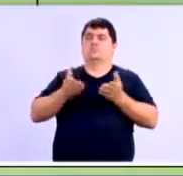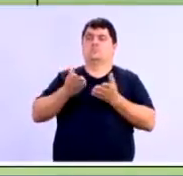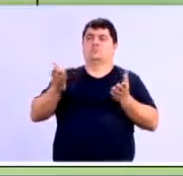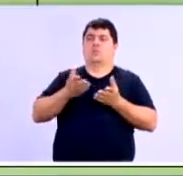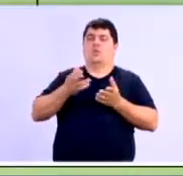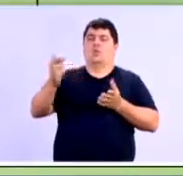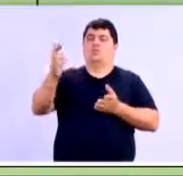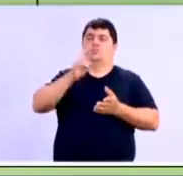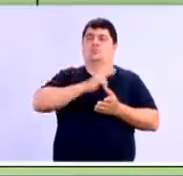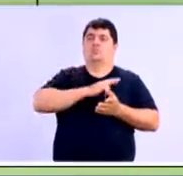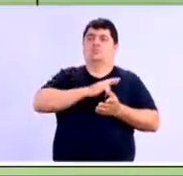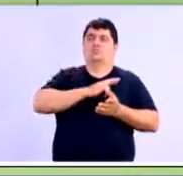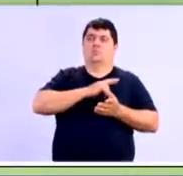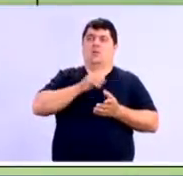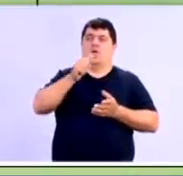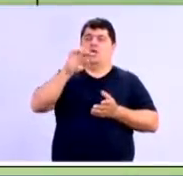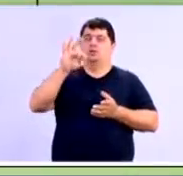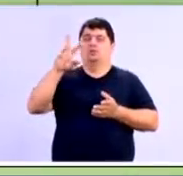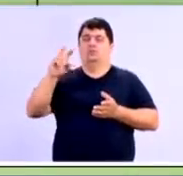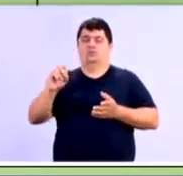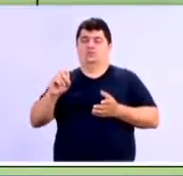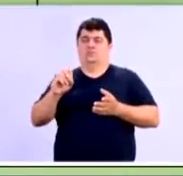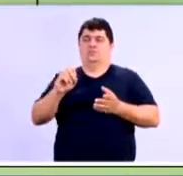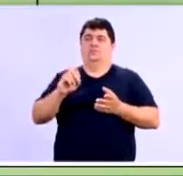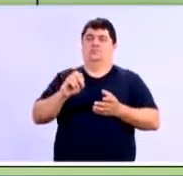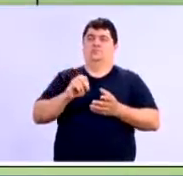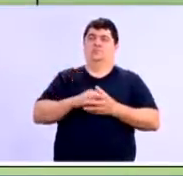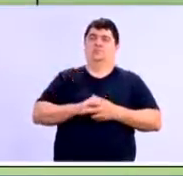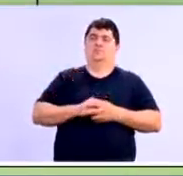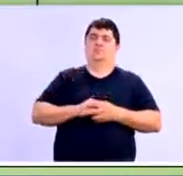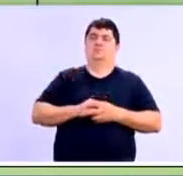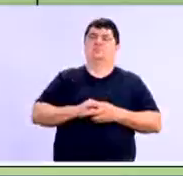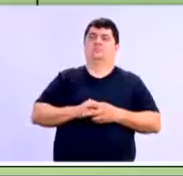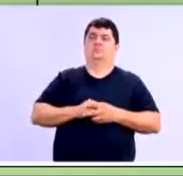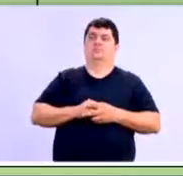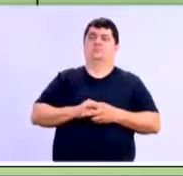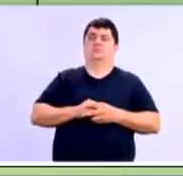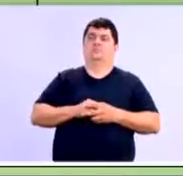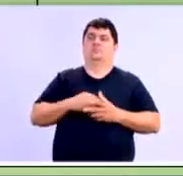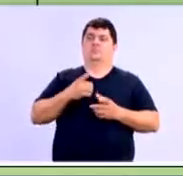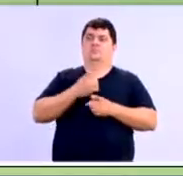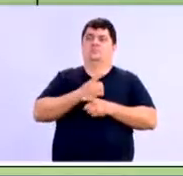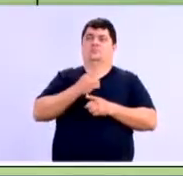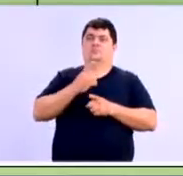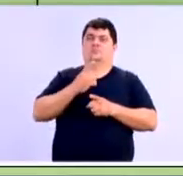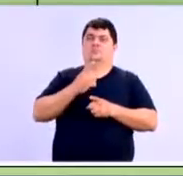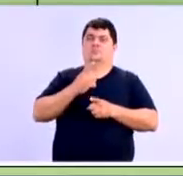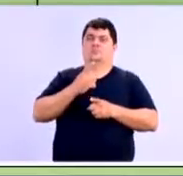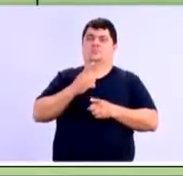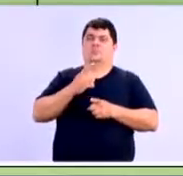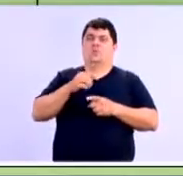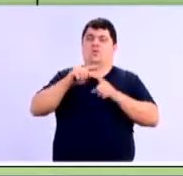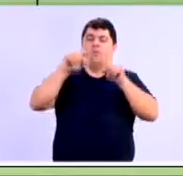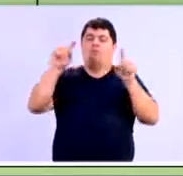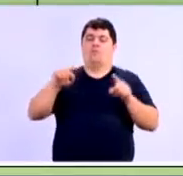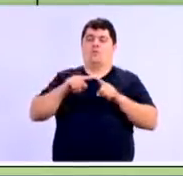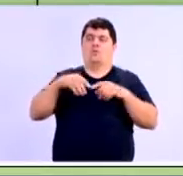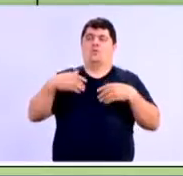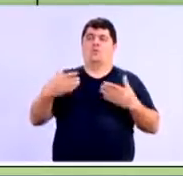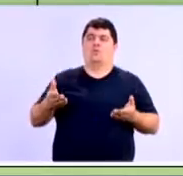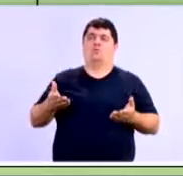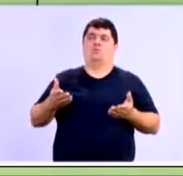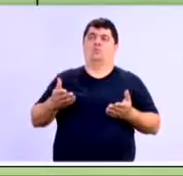meu retorno sobre o ativo. Então vamos lá achar o retorno sobre o ativo. Então qual é a forma do retorno sobre o